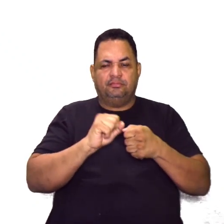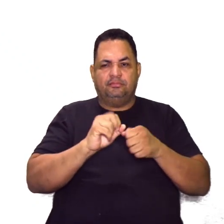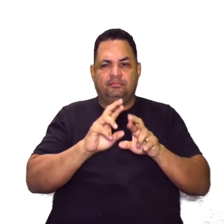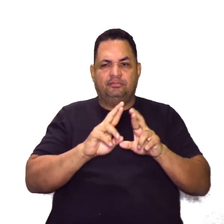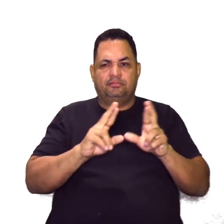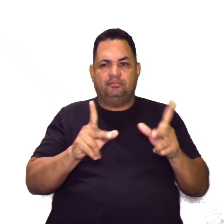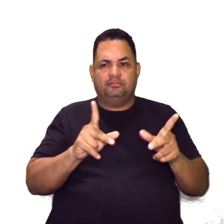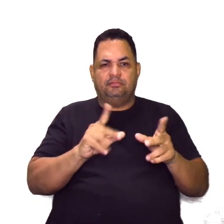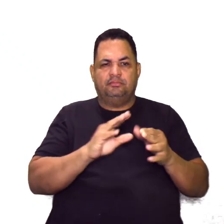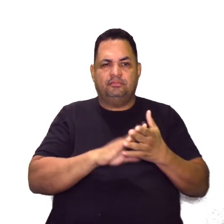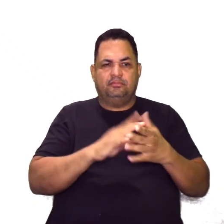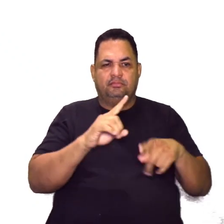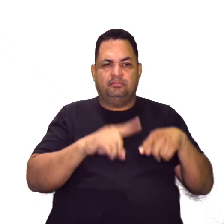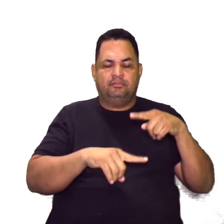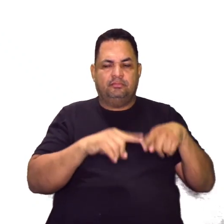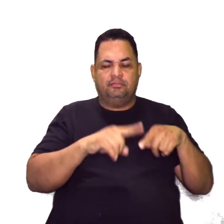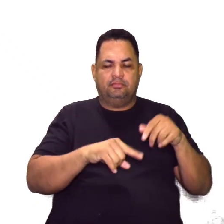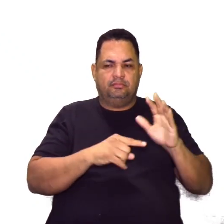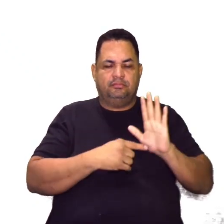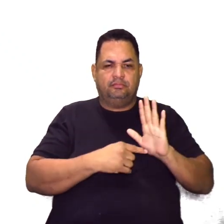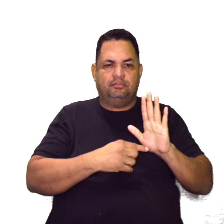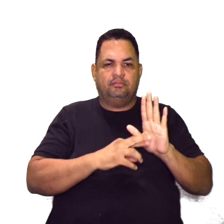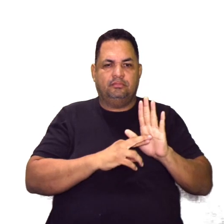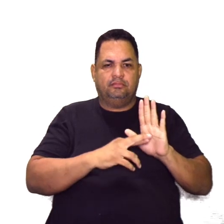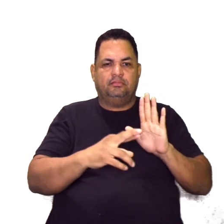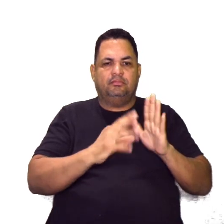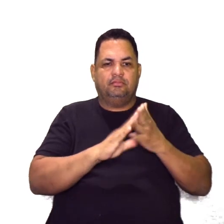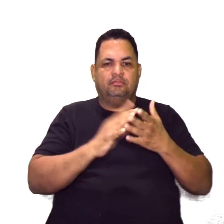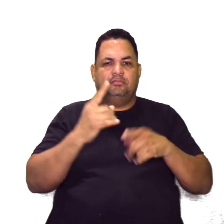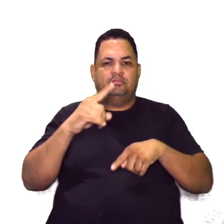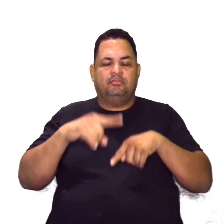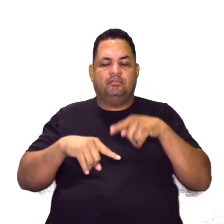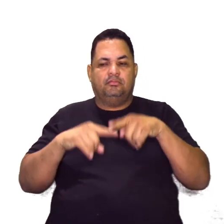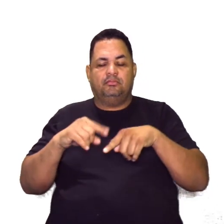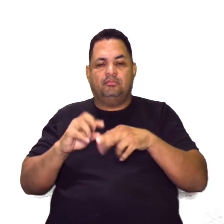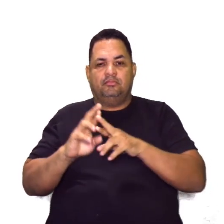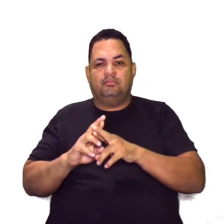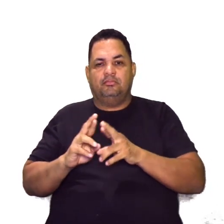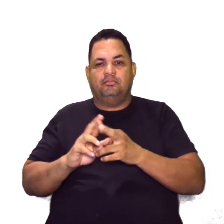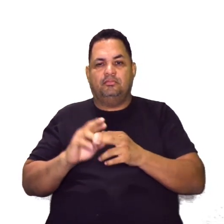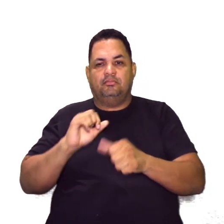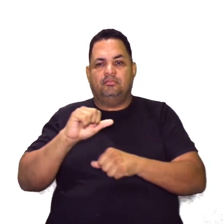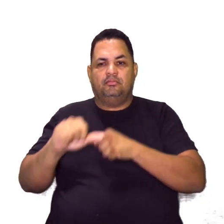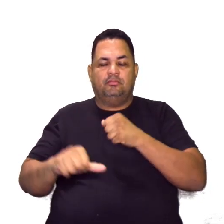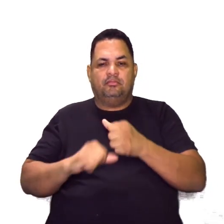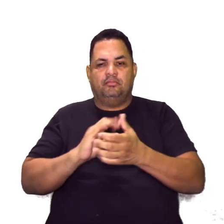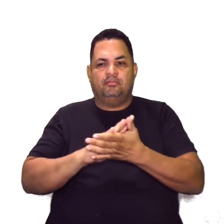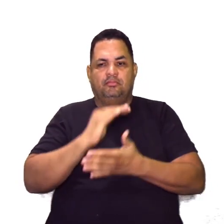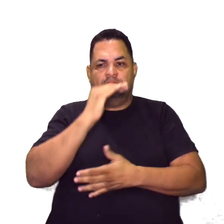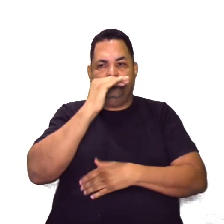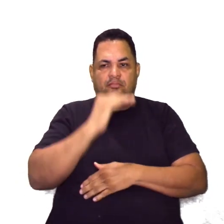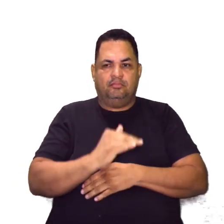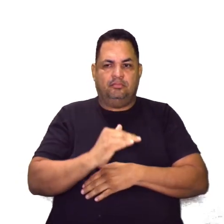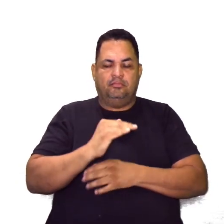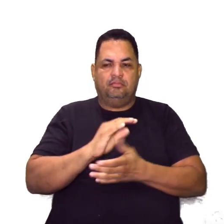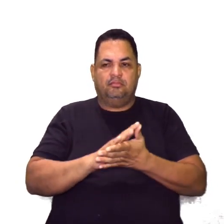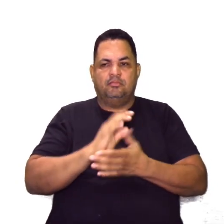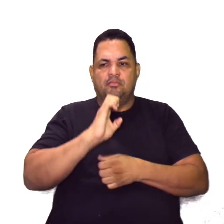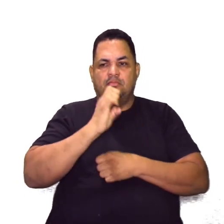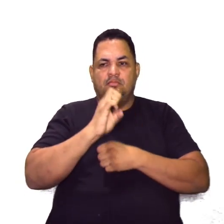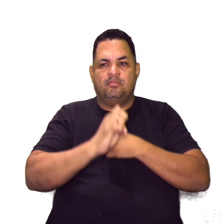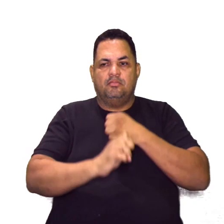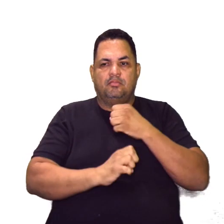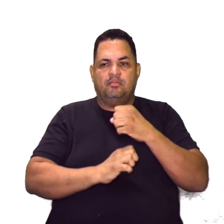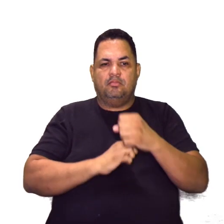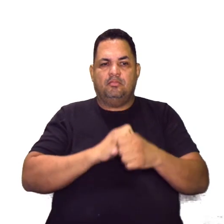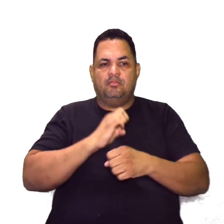a distinção entre os elementos representativos de transição é o subnível